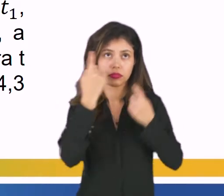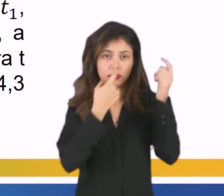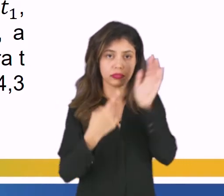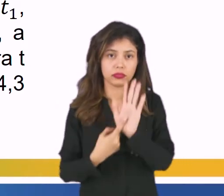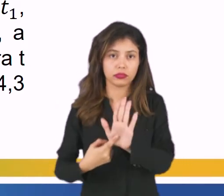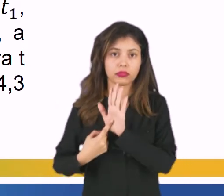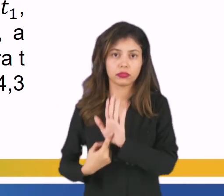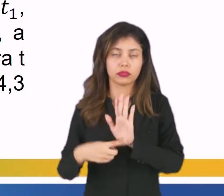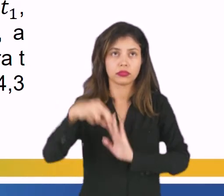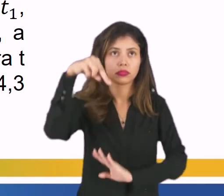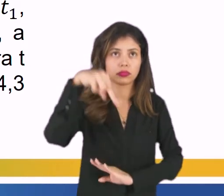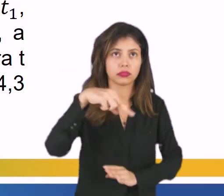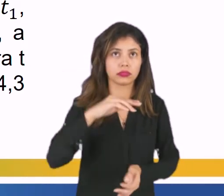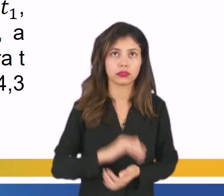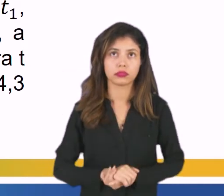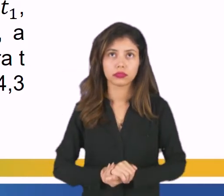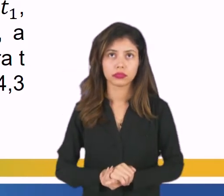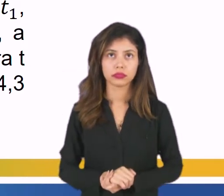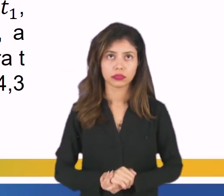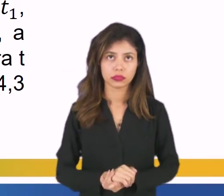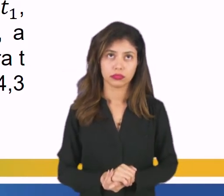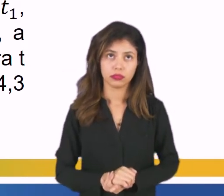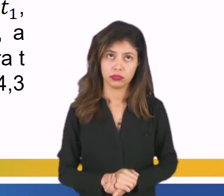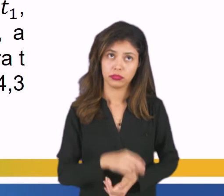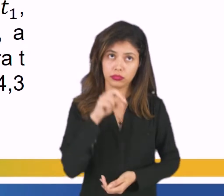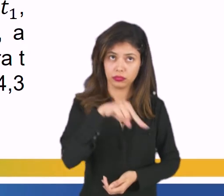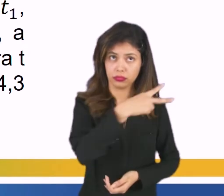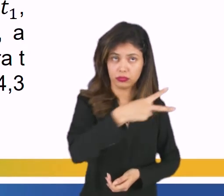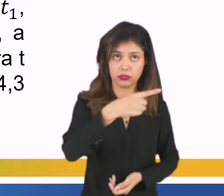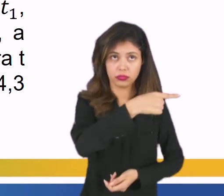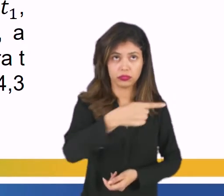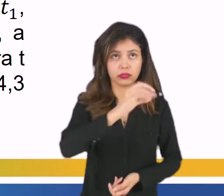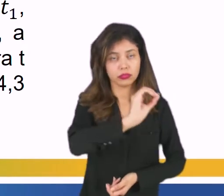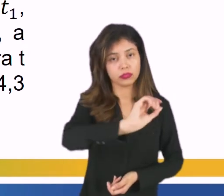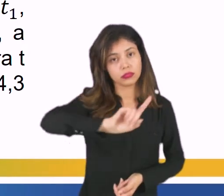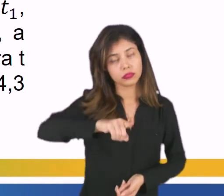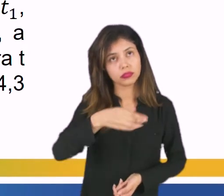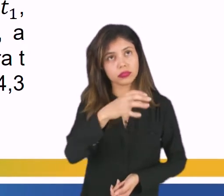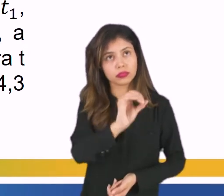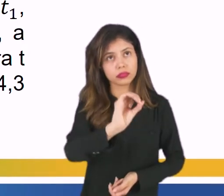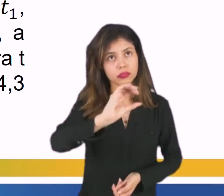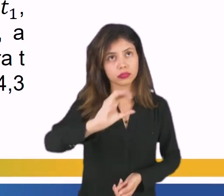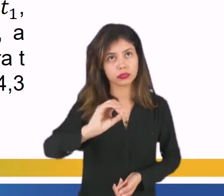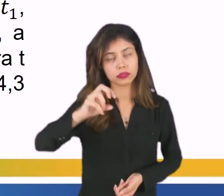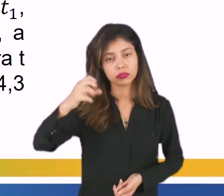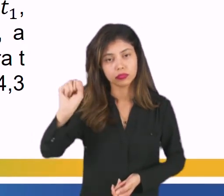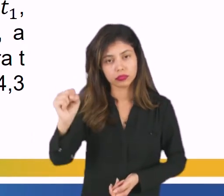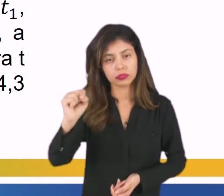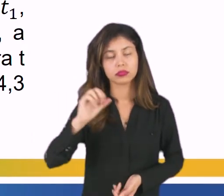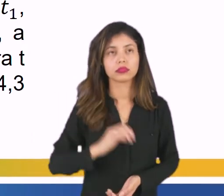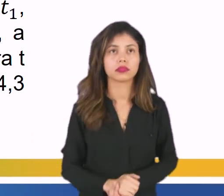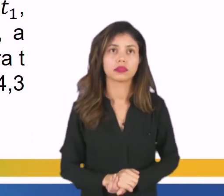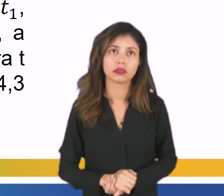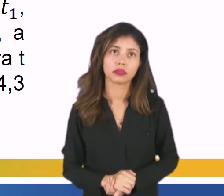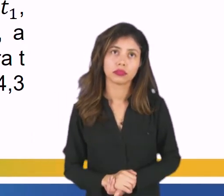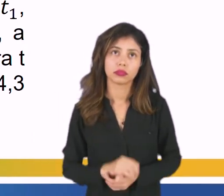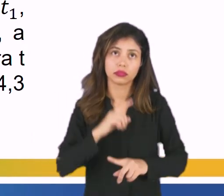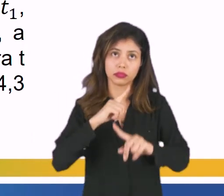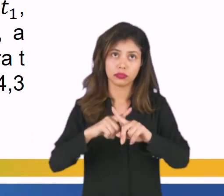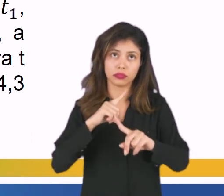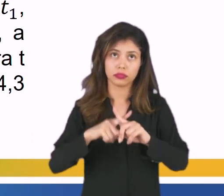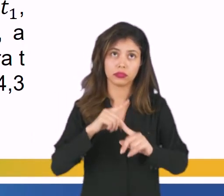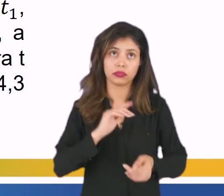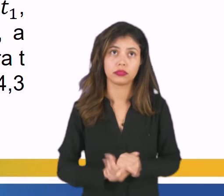expresso pela seguinte sentença matemática. Meu N é igual a menos 8 milésimo